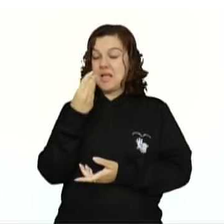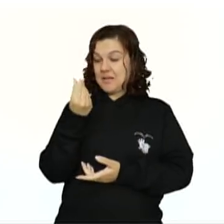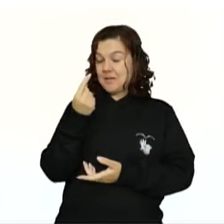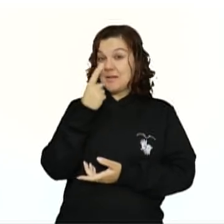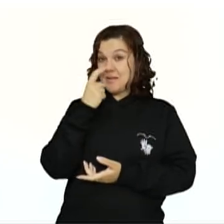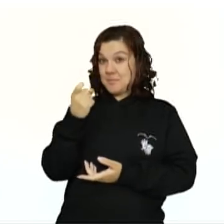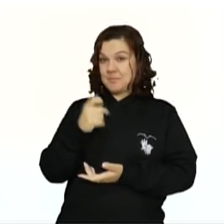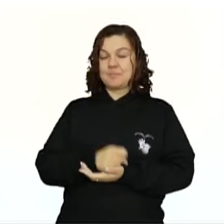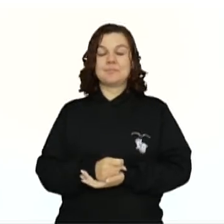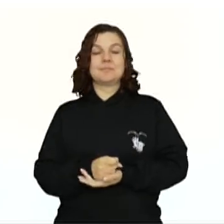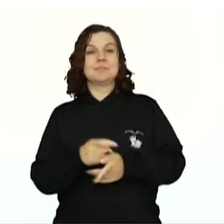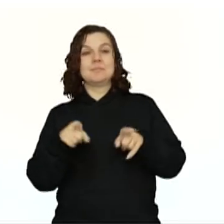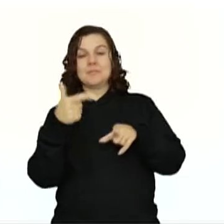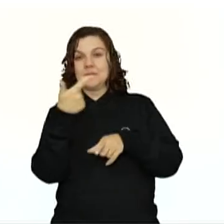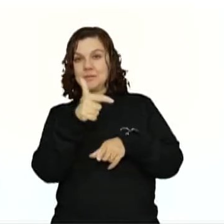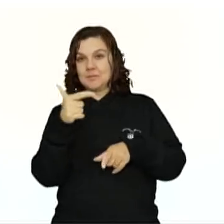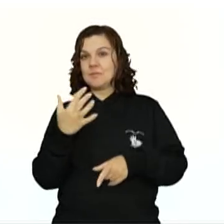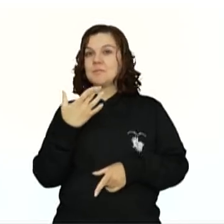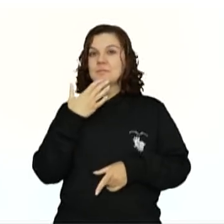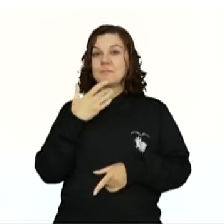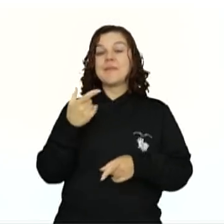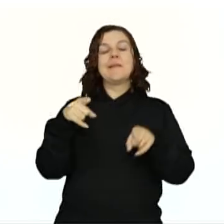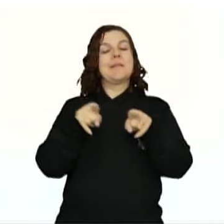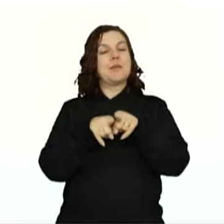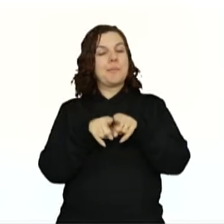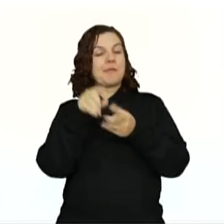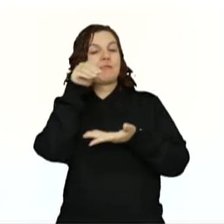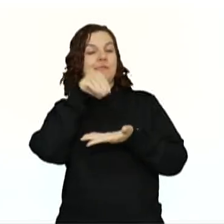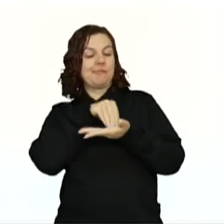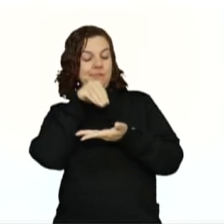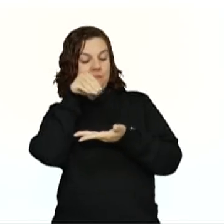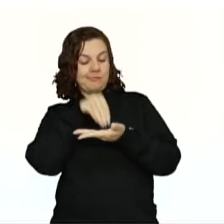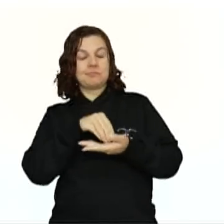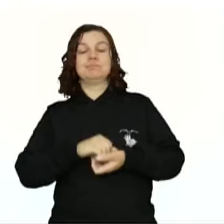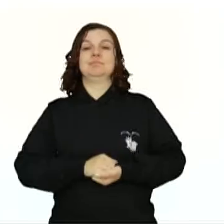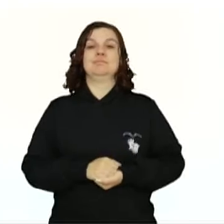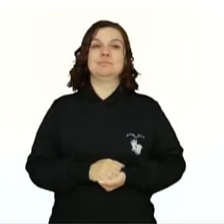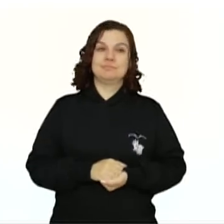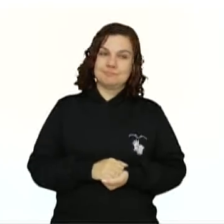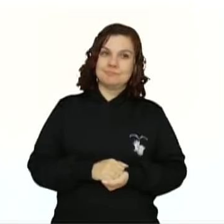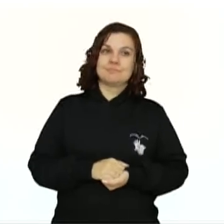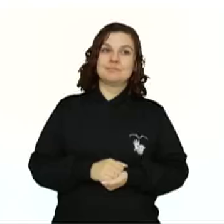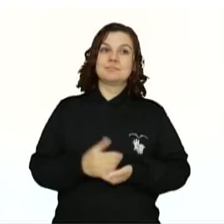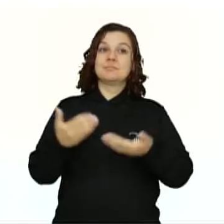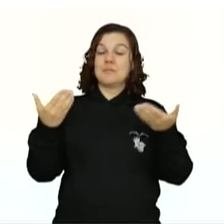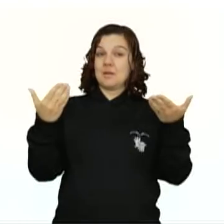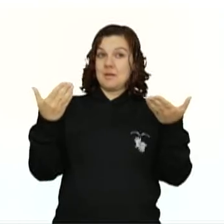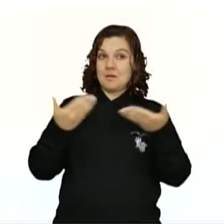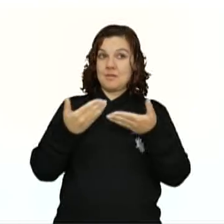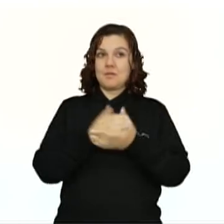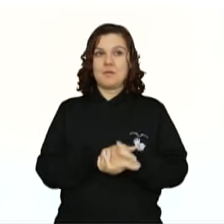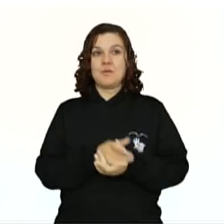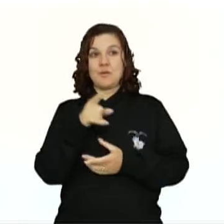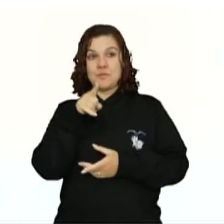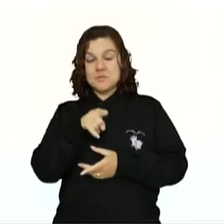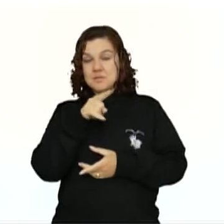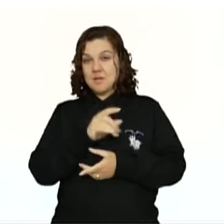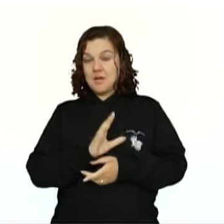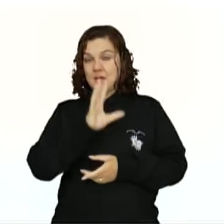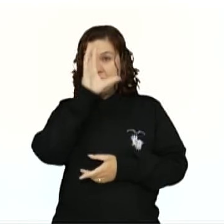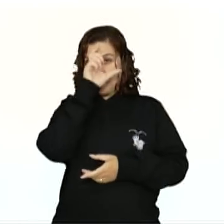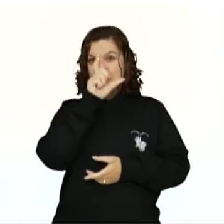Inodora, insípida, incolor e insuficiente. Você aprendeu